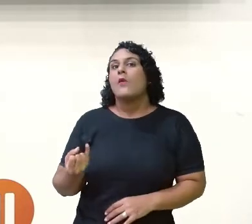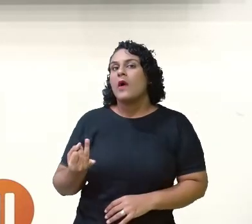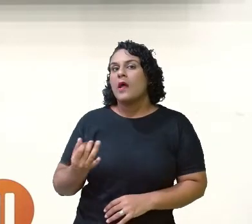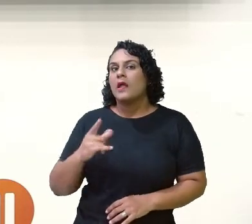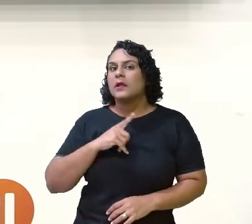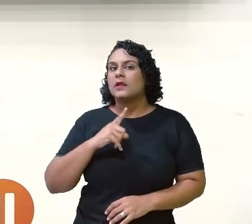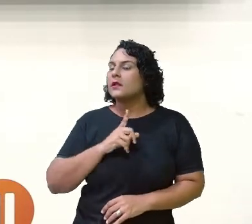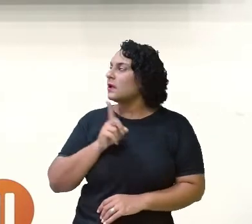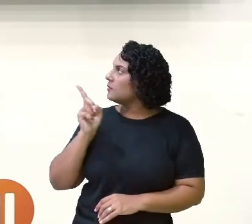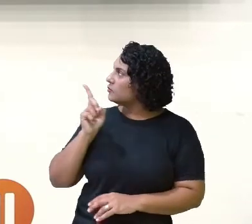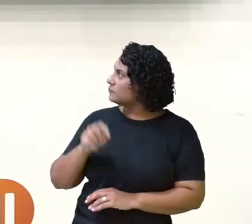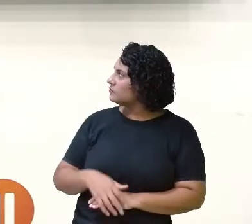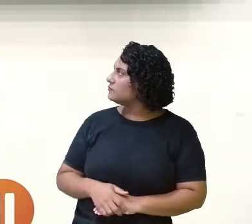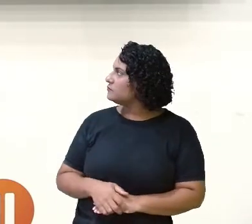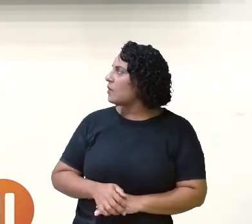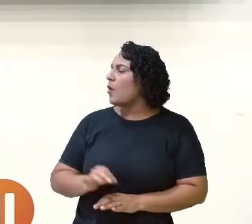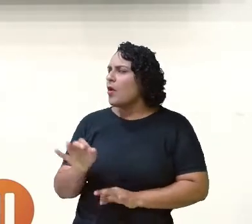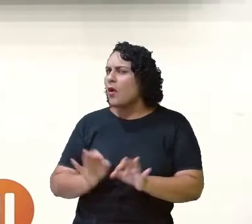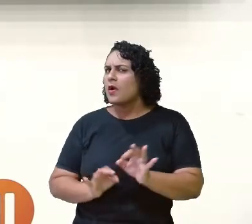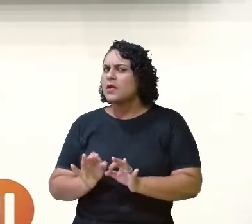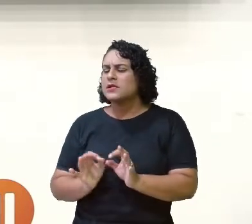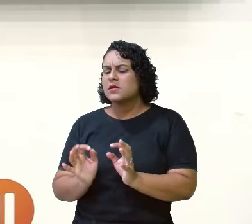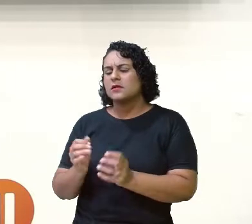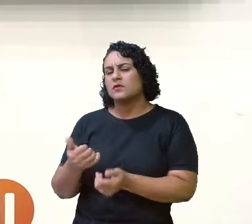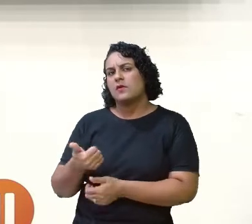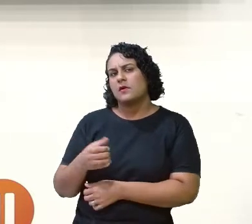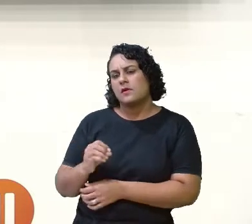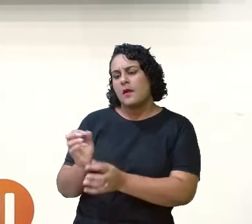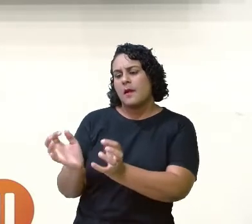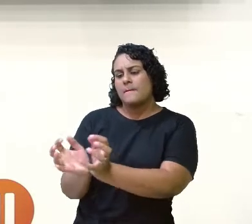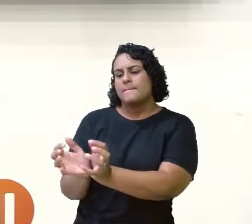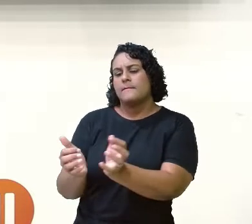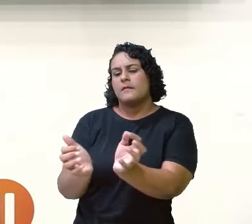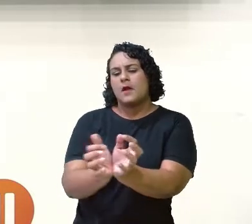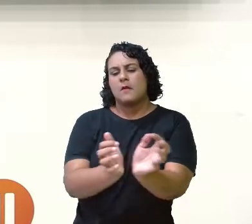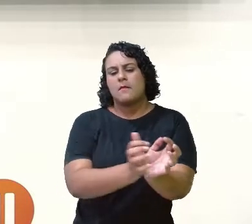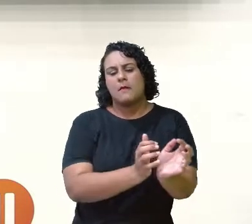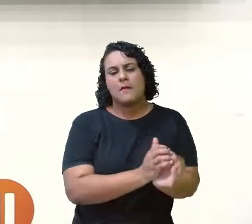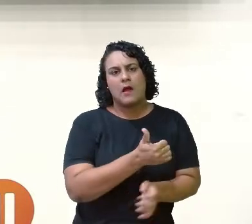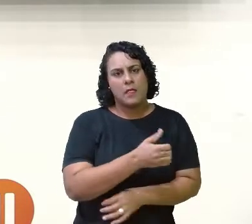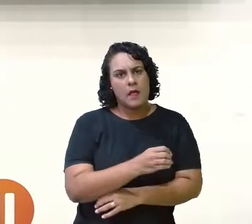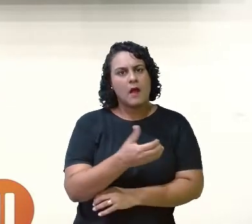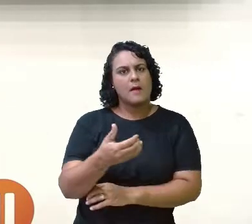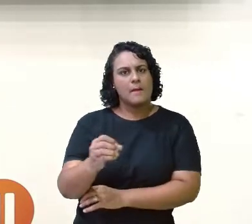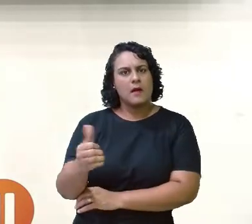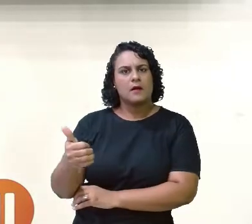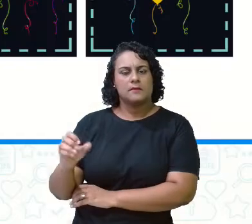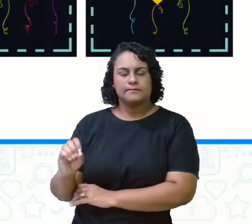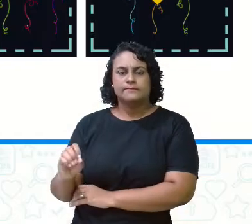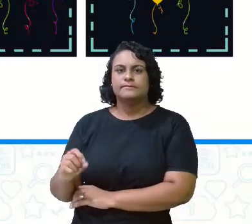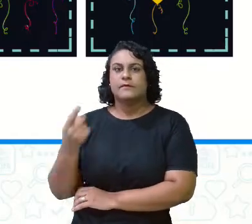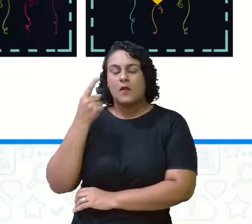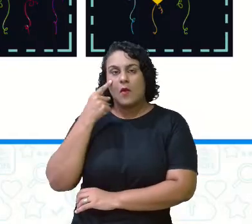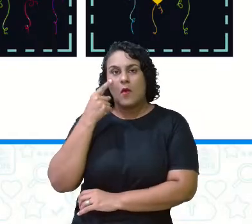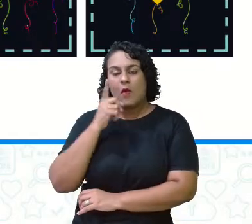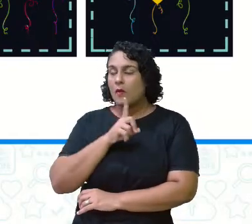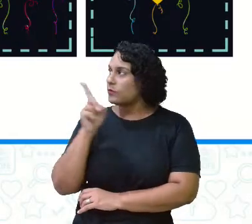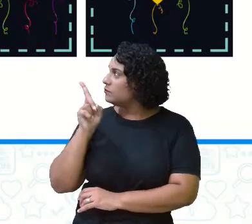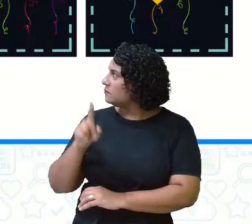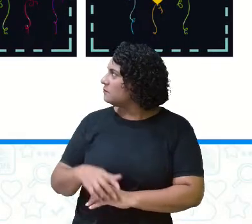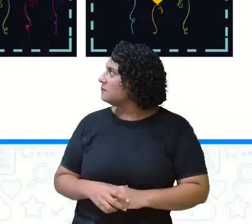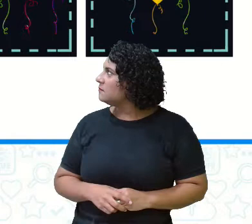balões agrupando eles de 10 em 10. Tranquilo? Preste atenção. Olha o que eu fiz aqui,